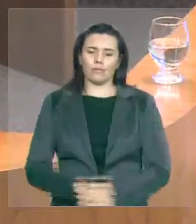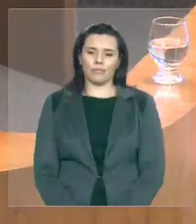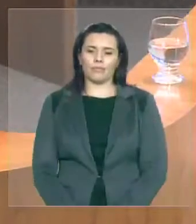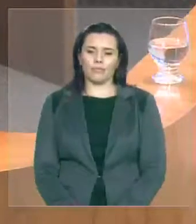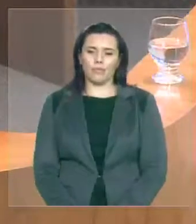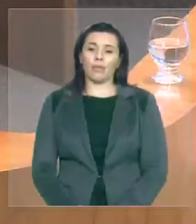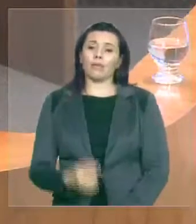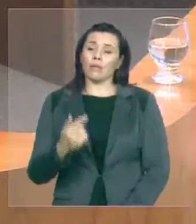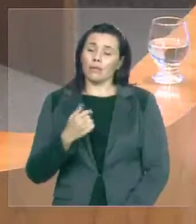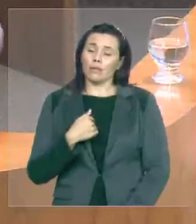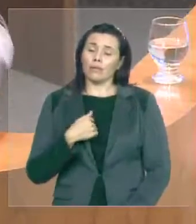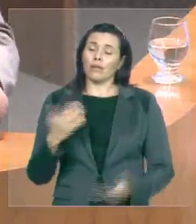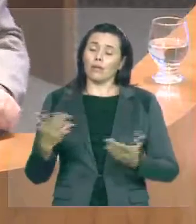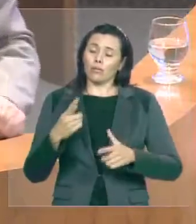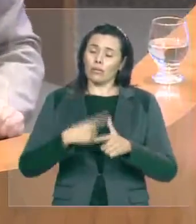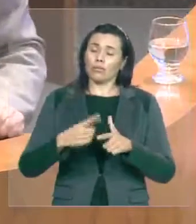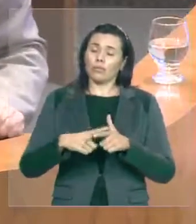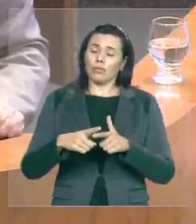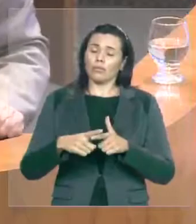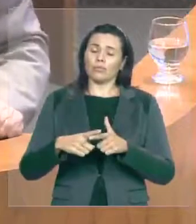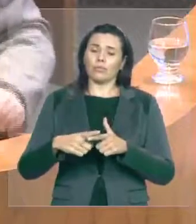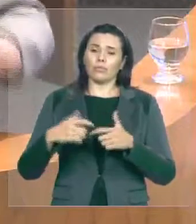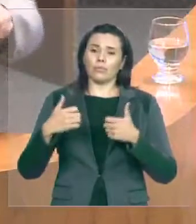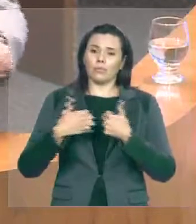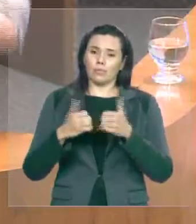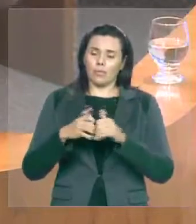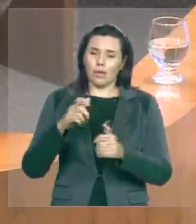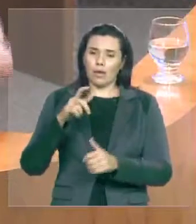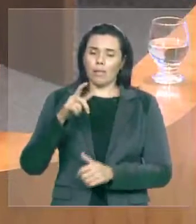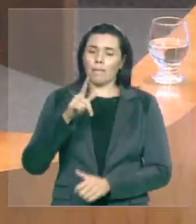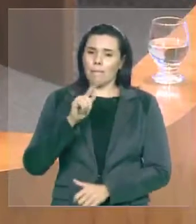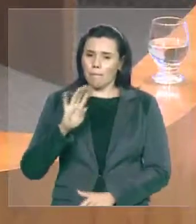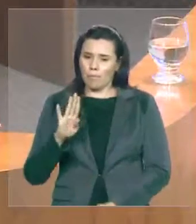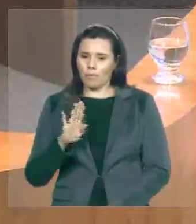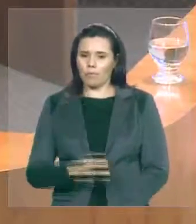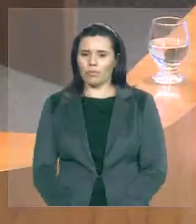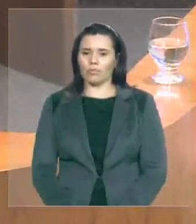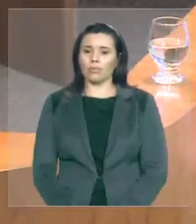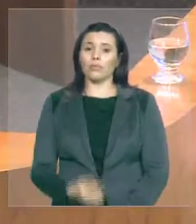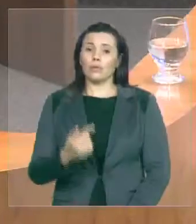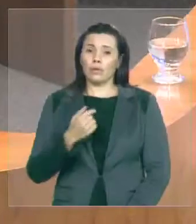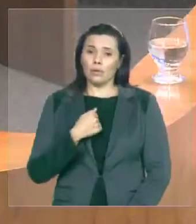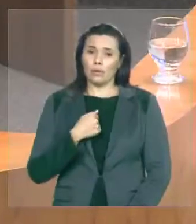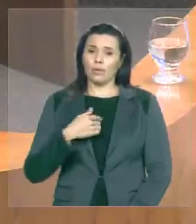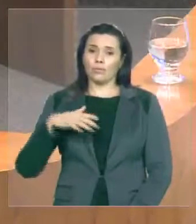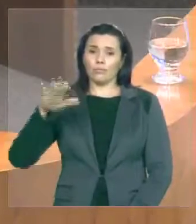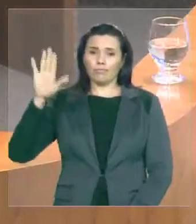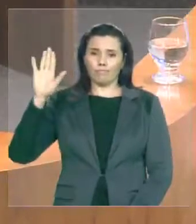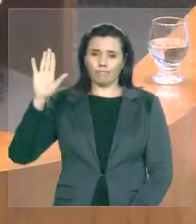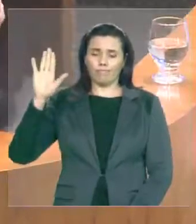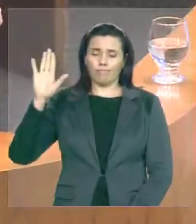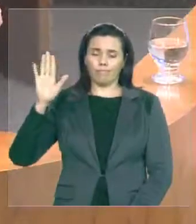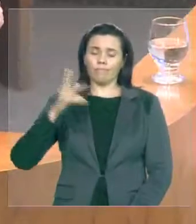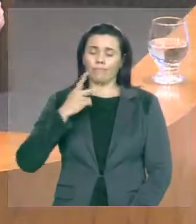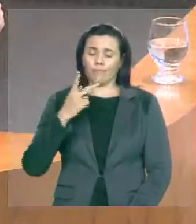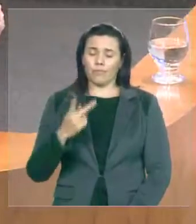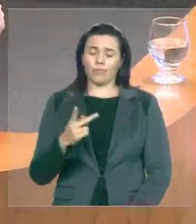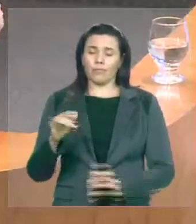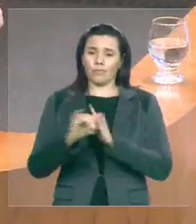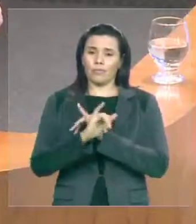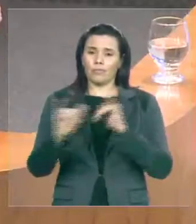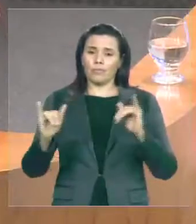eu quero ver a palavra em favor do povo, mas de